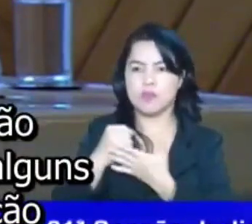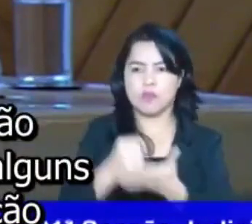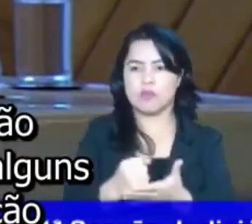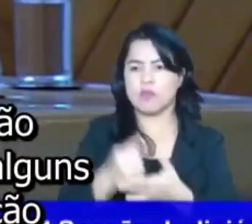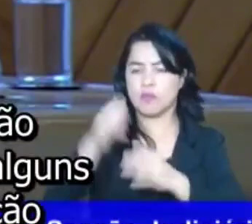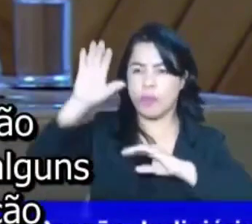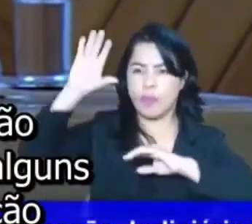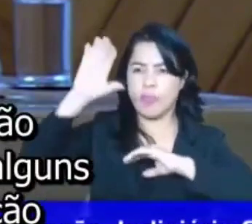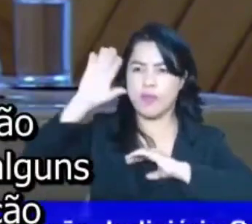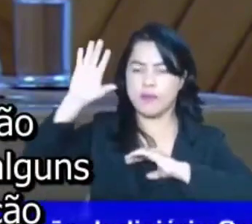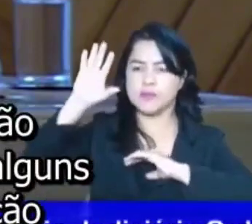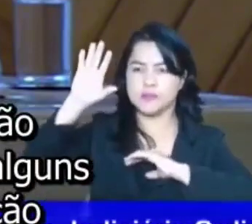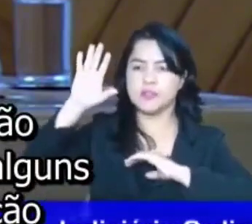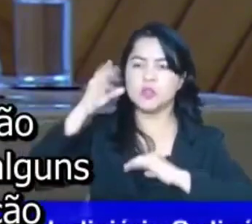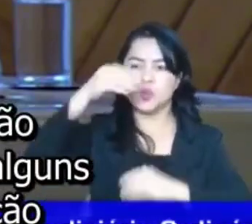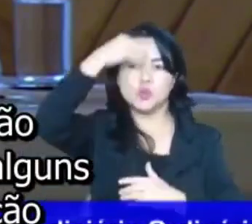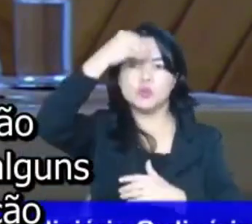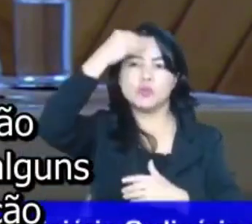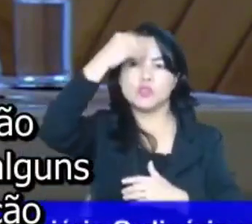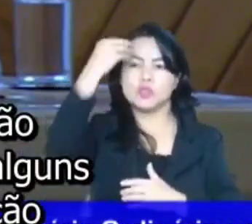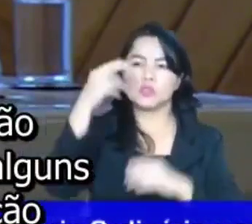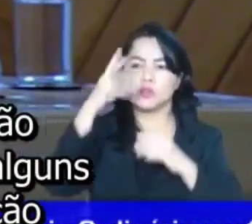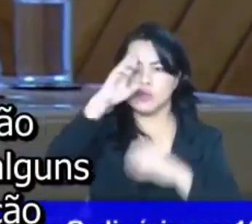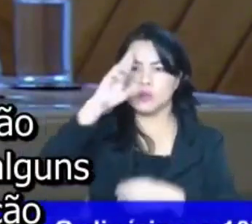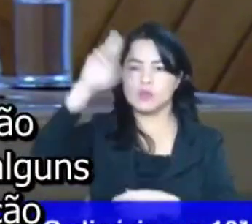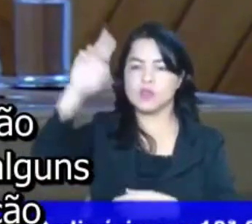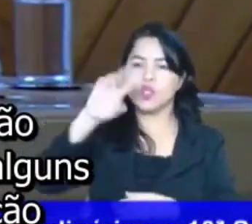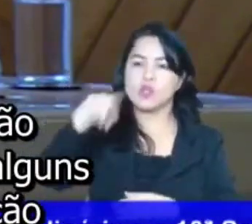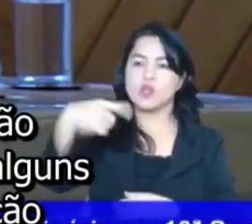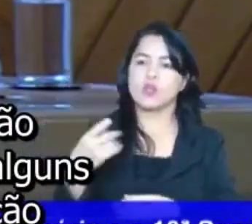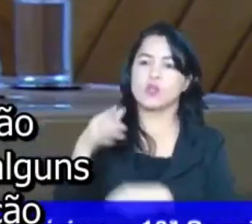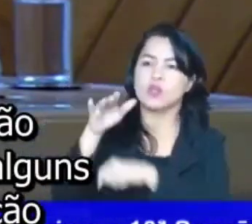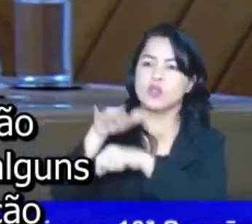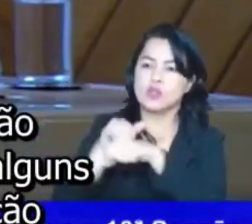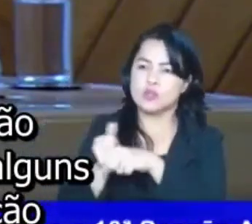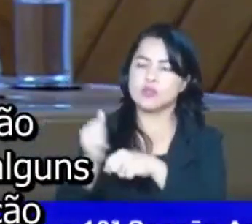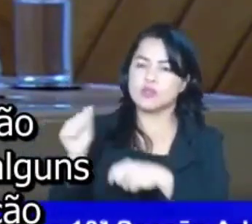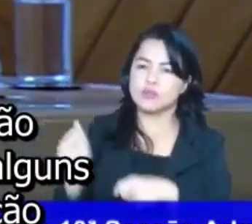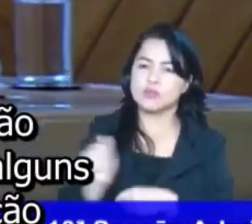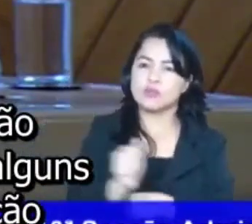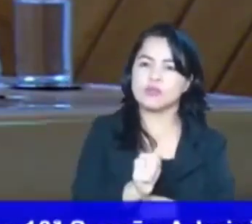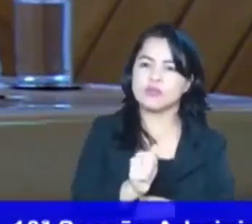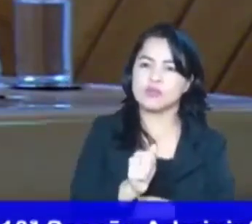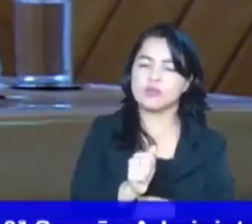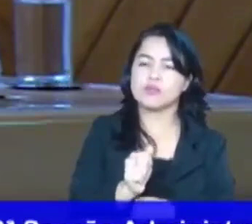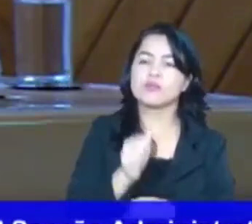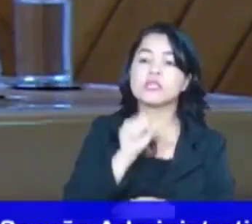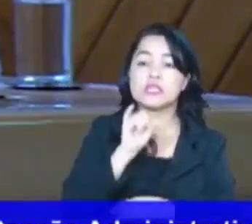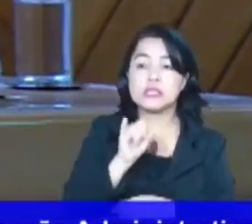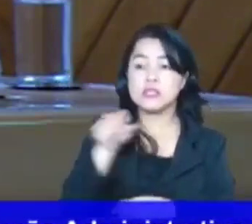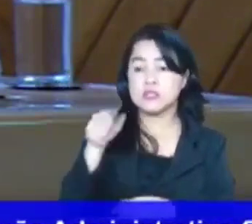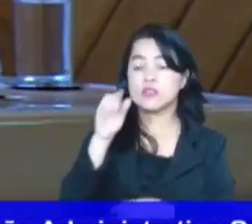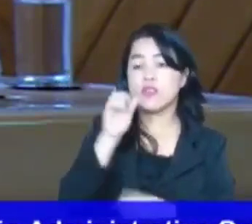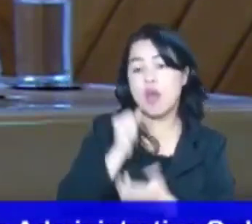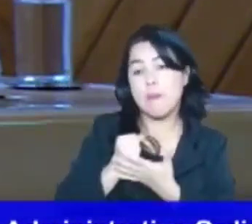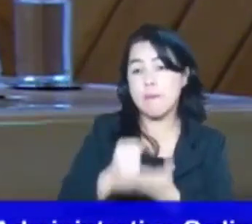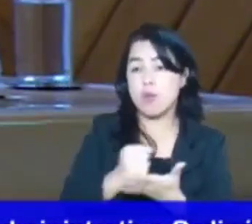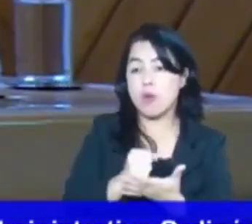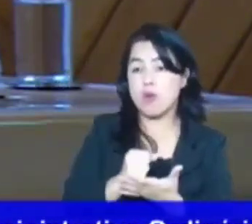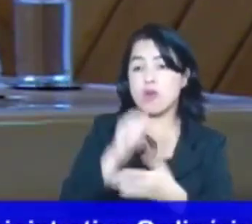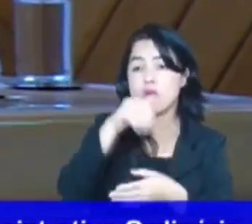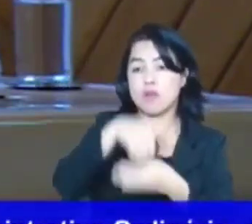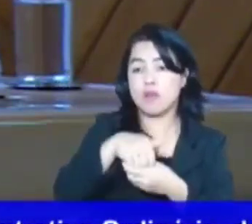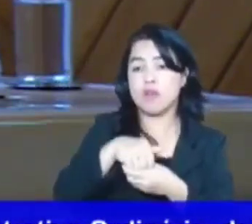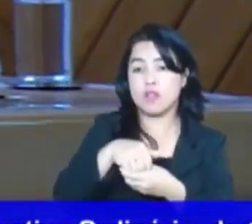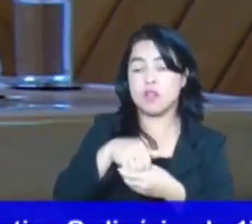o candidato sobrinho da reitora e, depois de alguns dias, foi chamada para reassumir o cargo na condição de apoiar